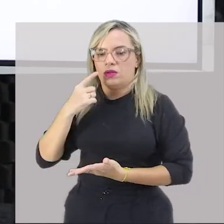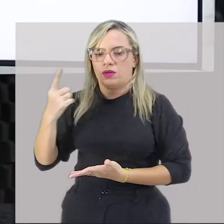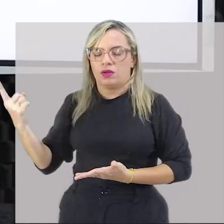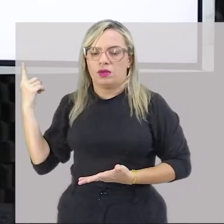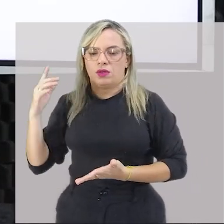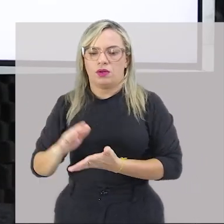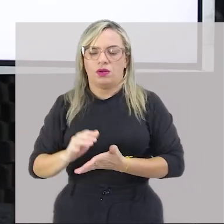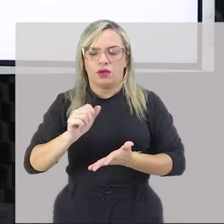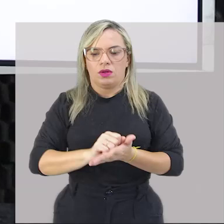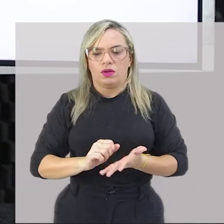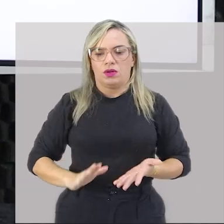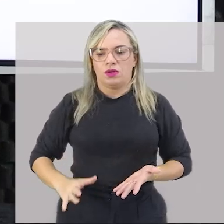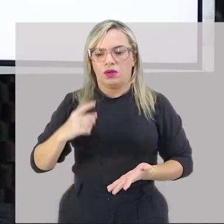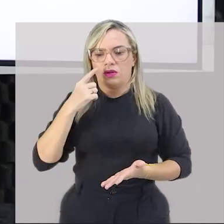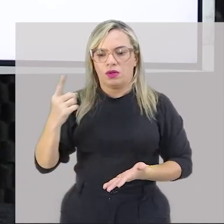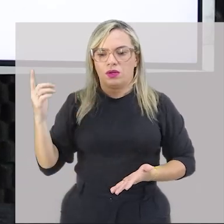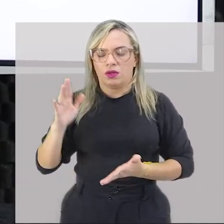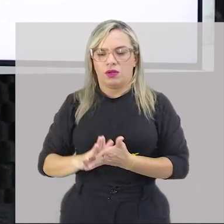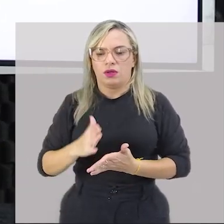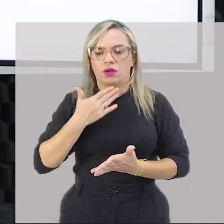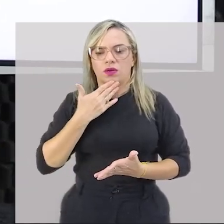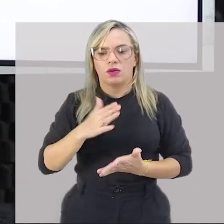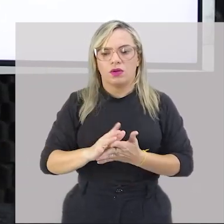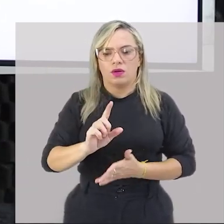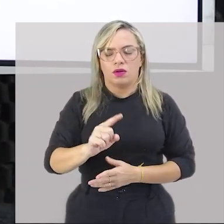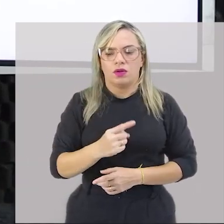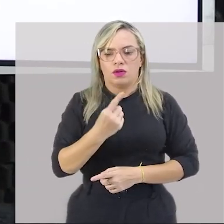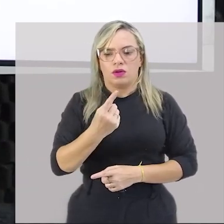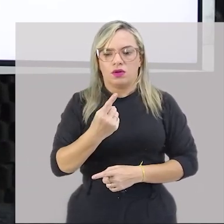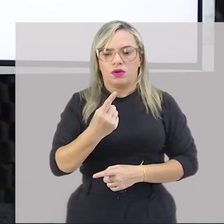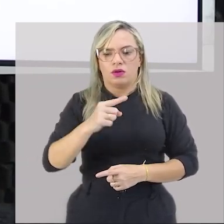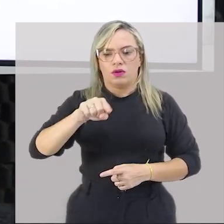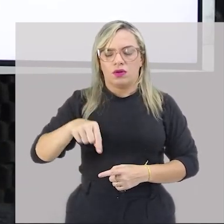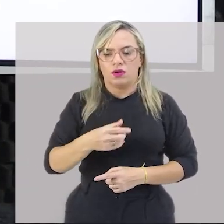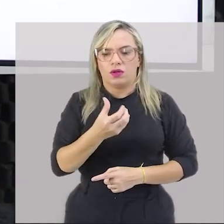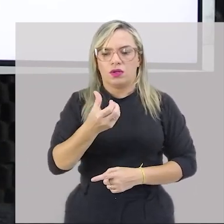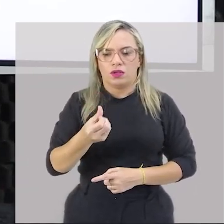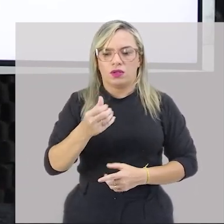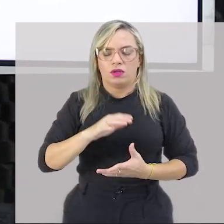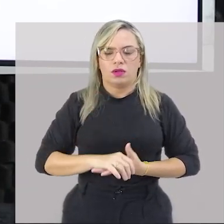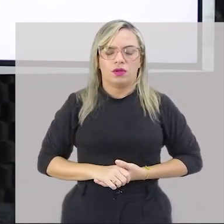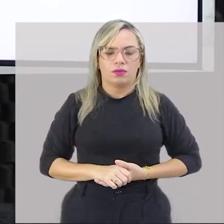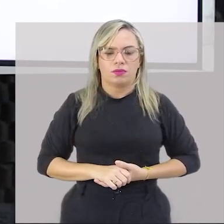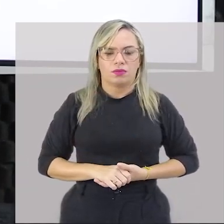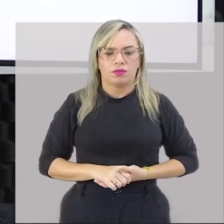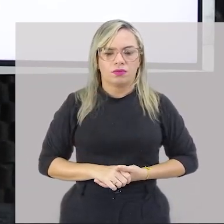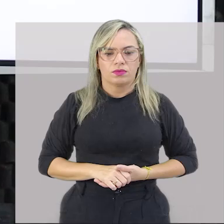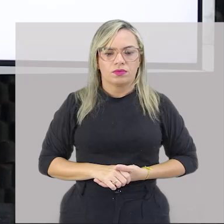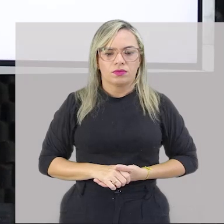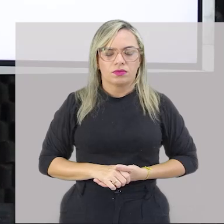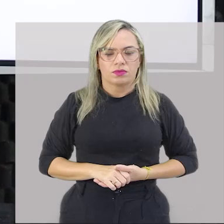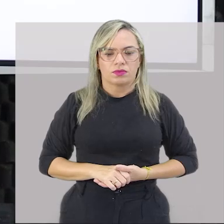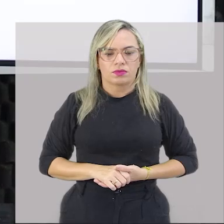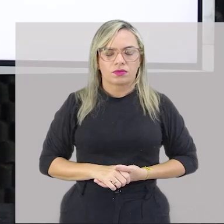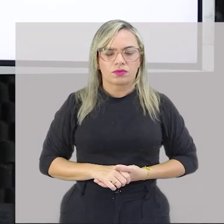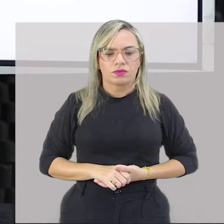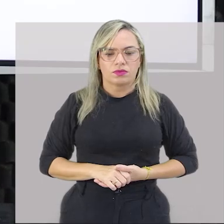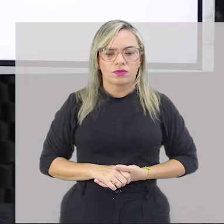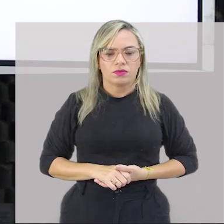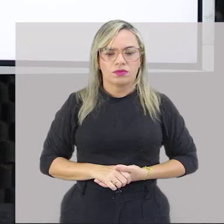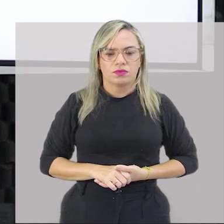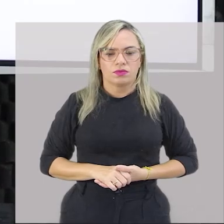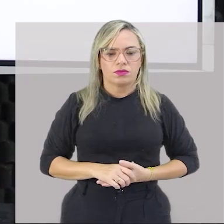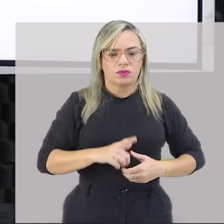prestaram atenção, ele pediu para a gente considerar 1,6. Eu vou botar bem aqui, ó. Gravidade na superfície